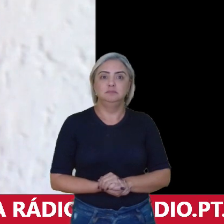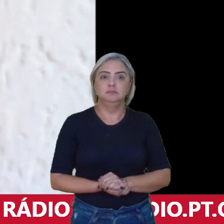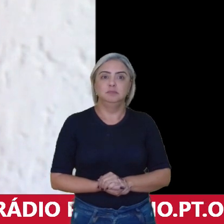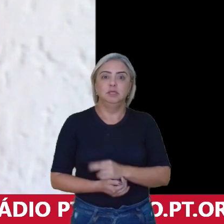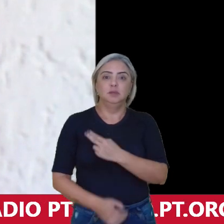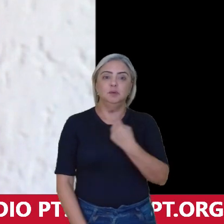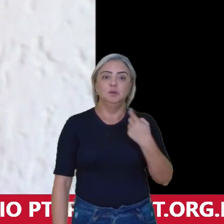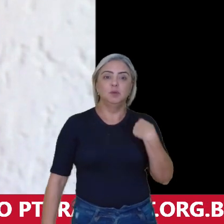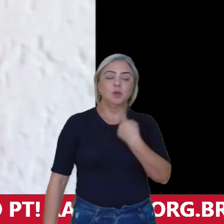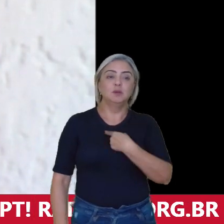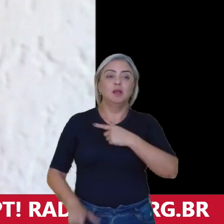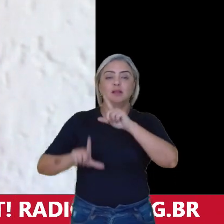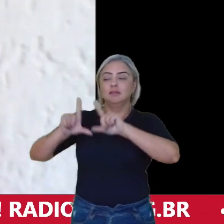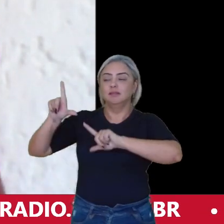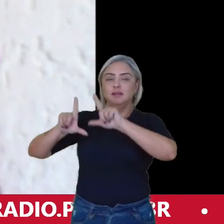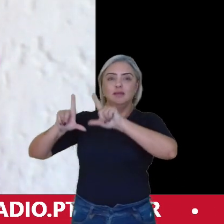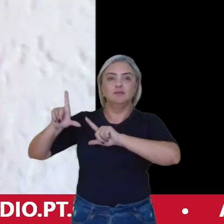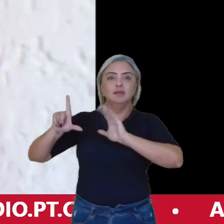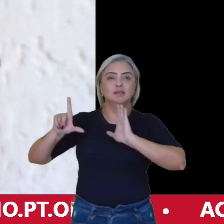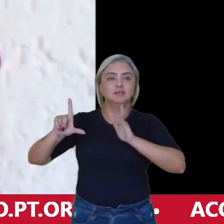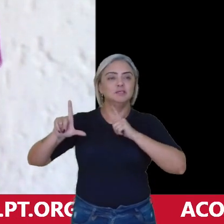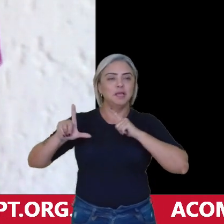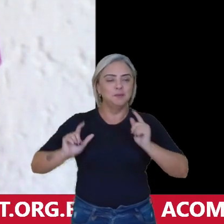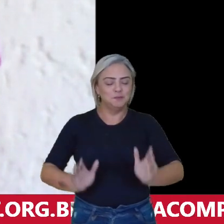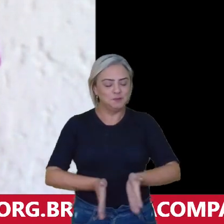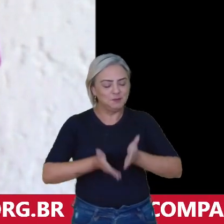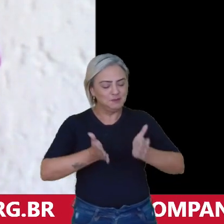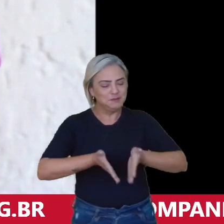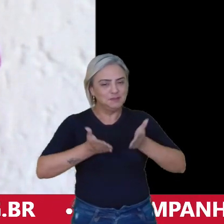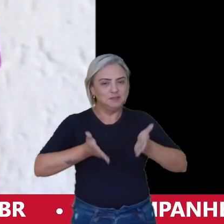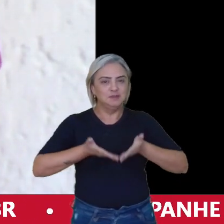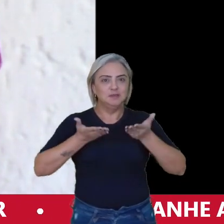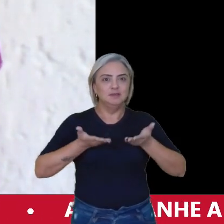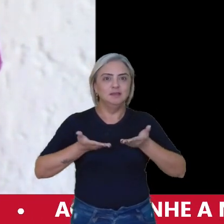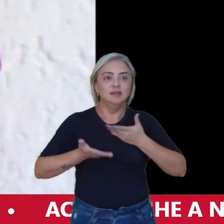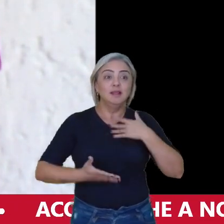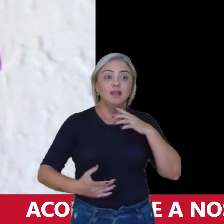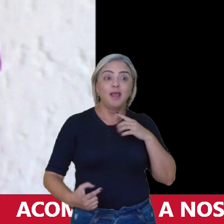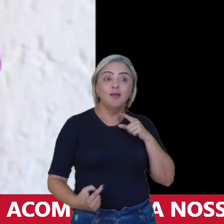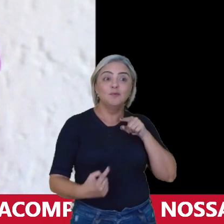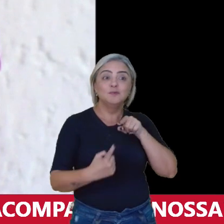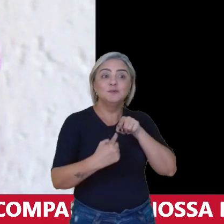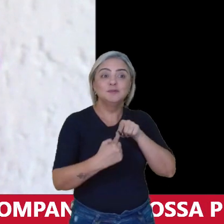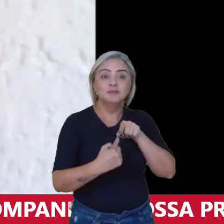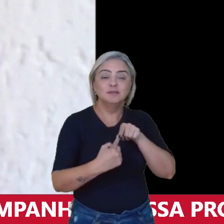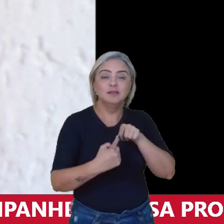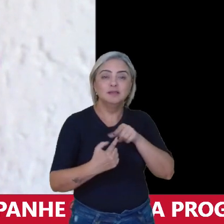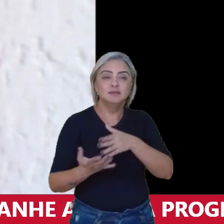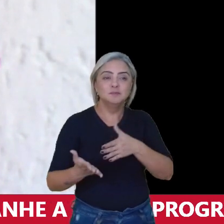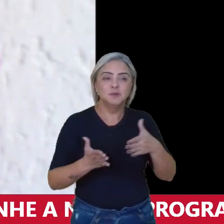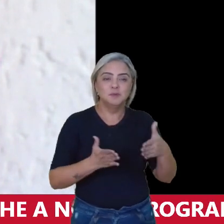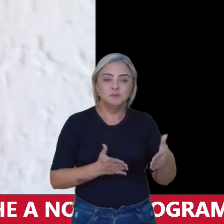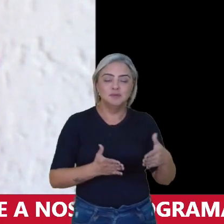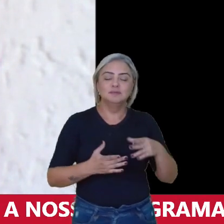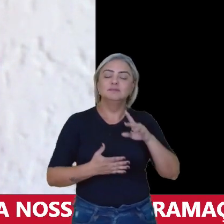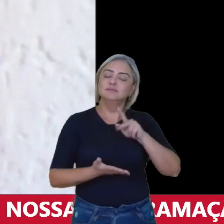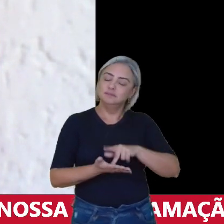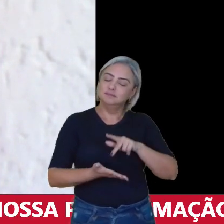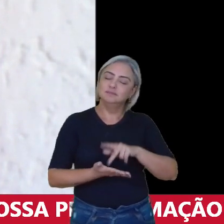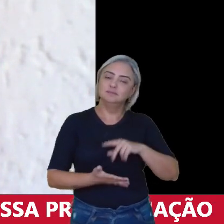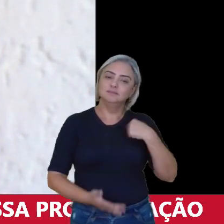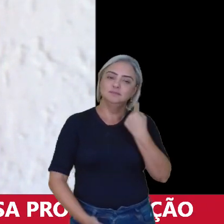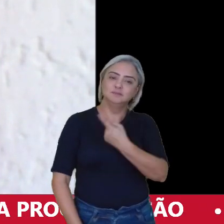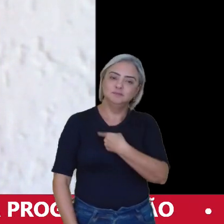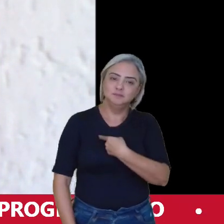nome da nossa TV já é algo que nos motiva, que dá sentido a esse momento de que, de fato, nós temos